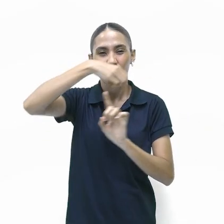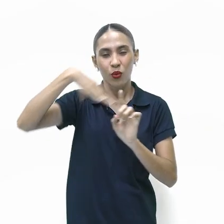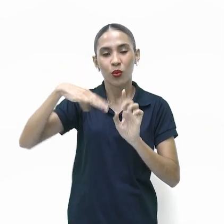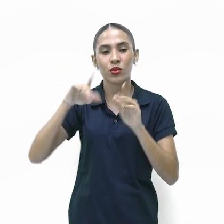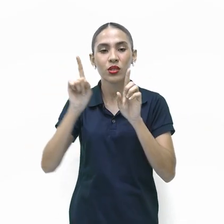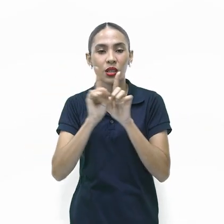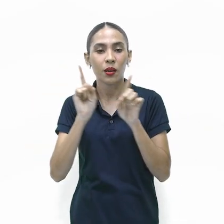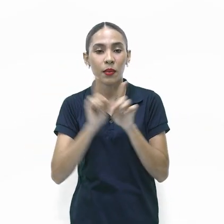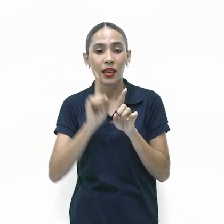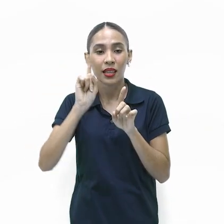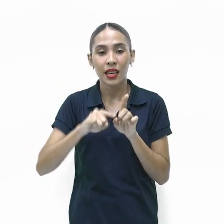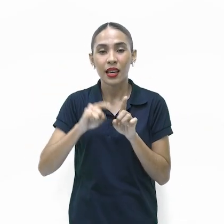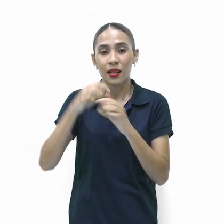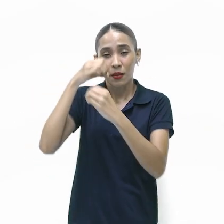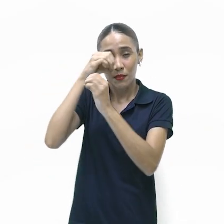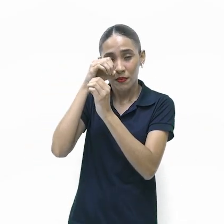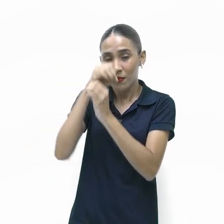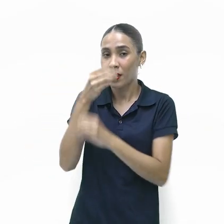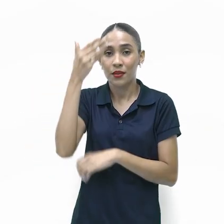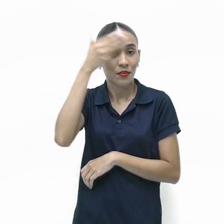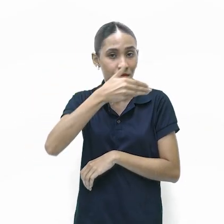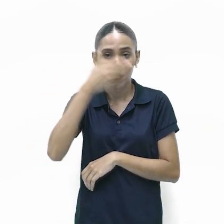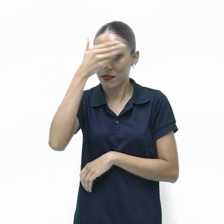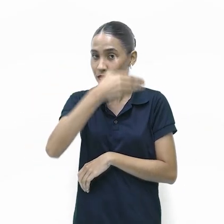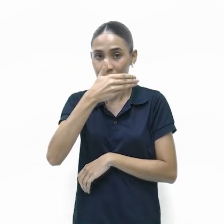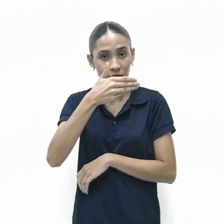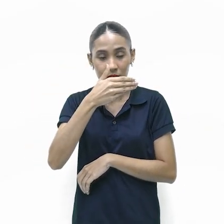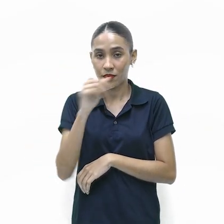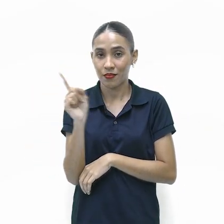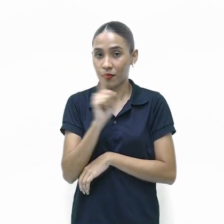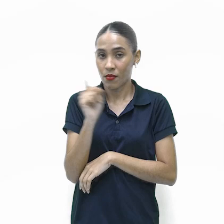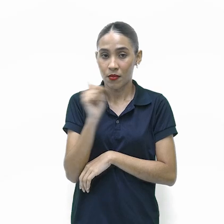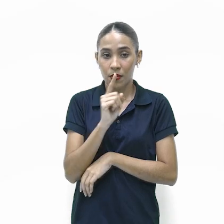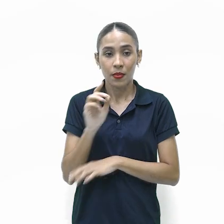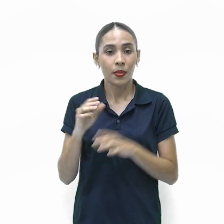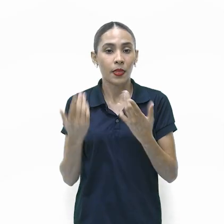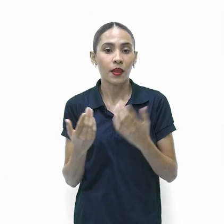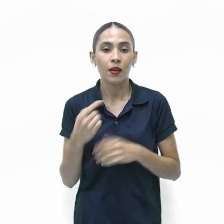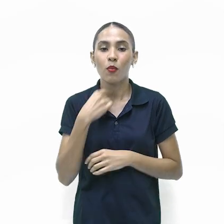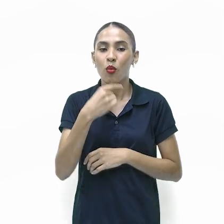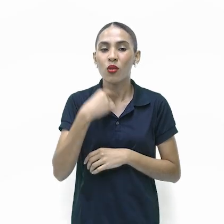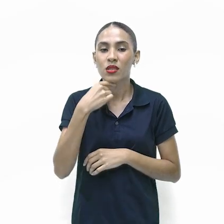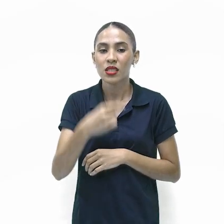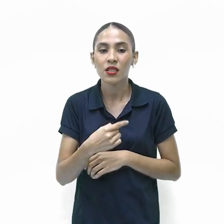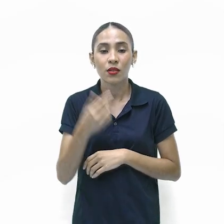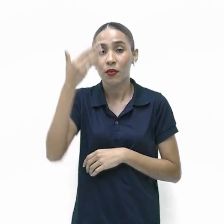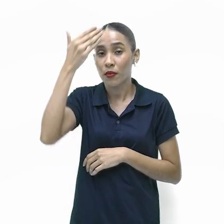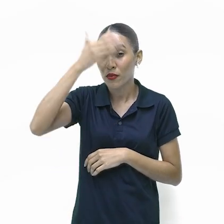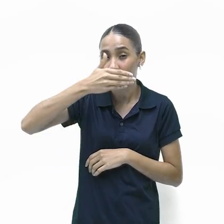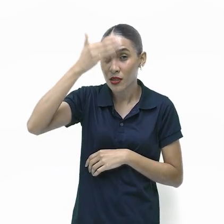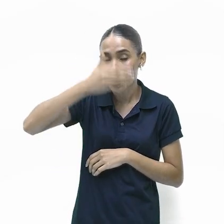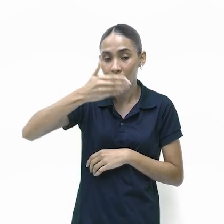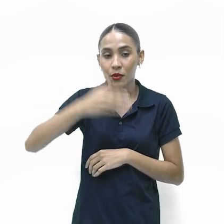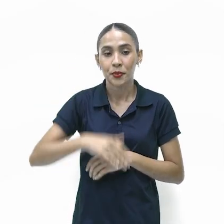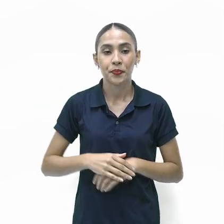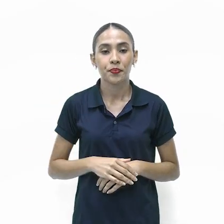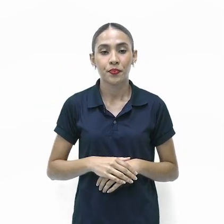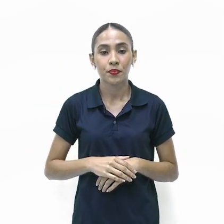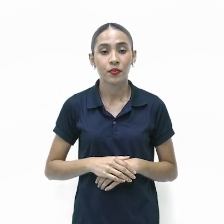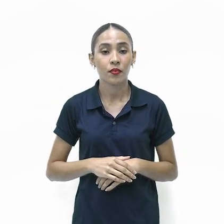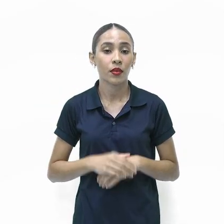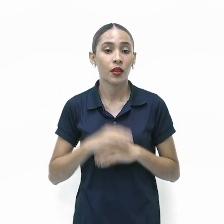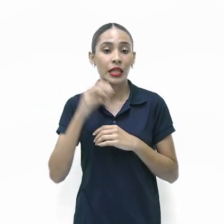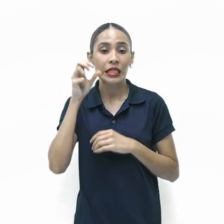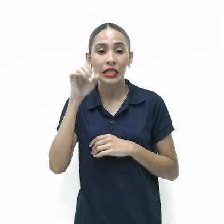os quais são microscópicos, a gente não consegue ver, não sendo possível de serem visualizadas a olho nu. Uma